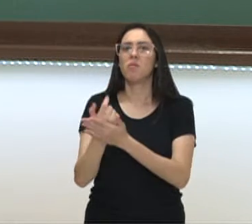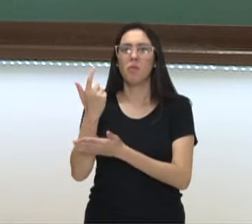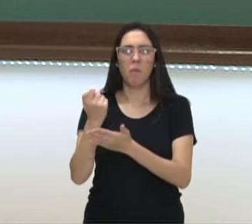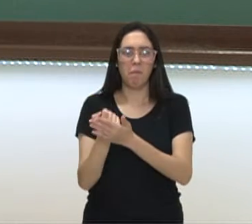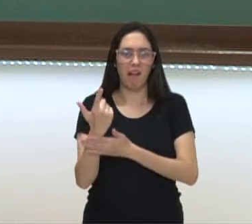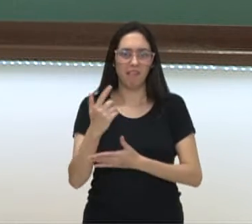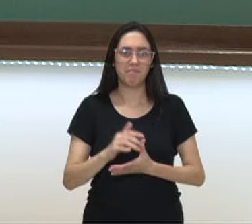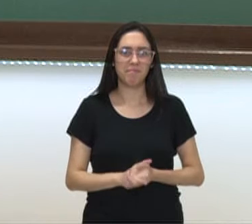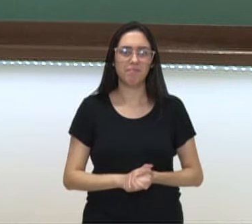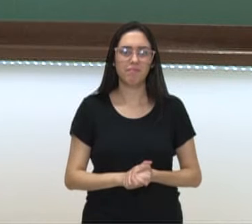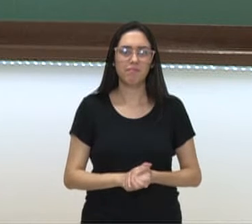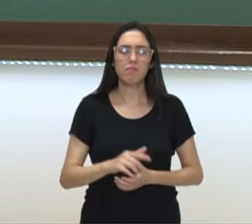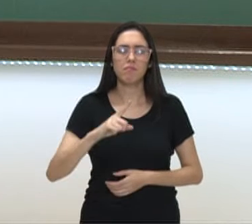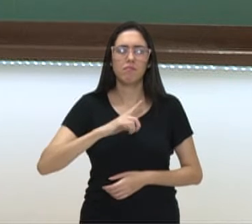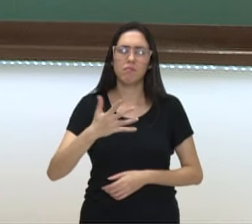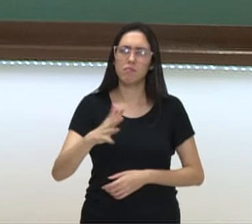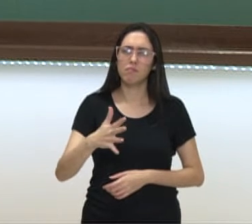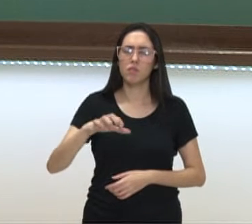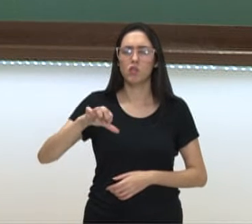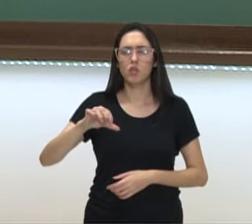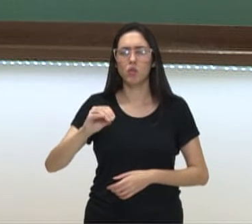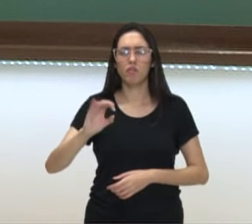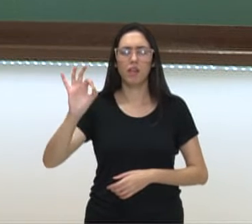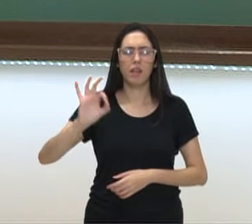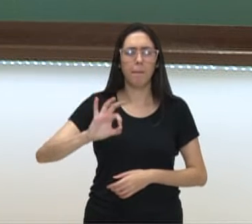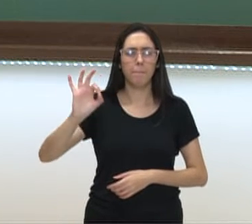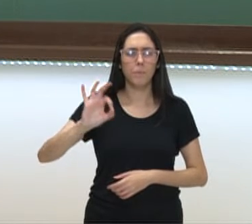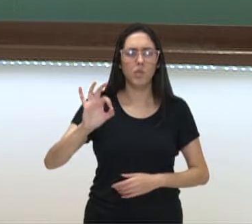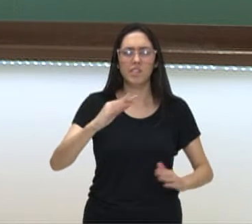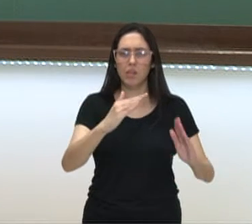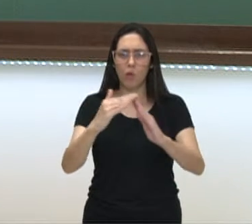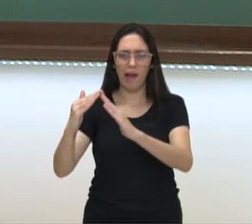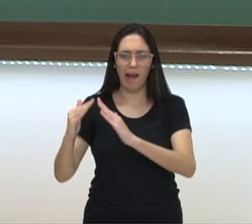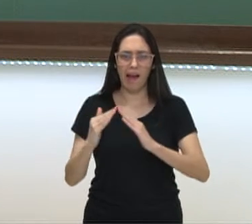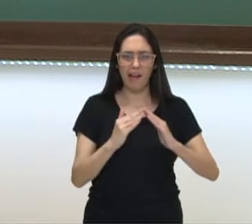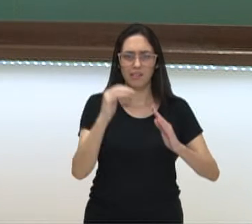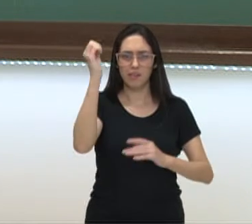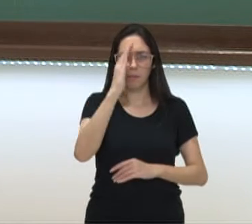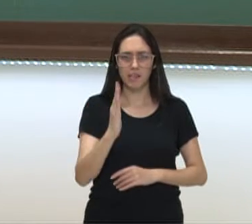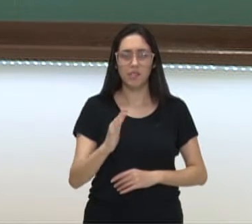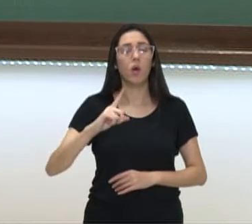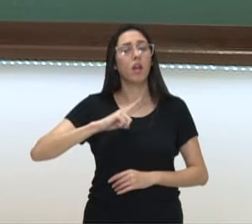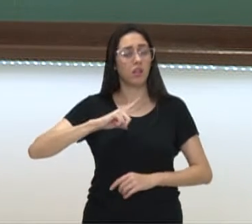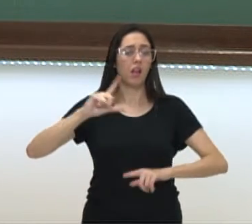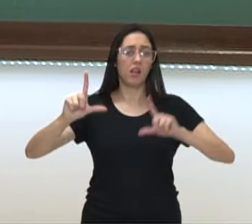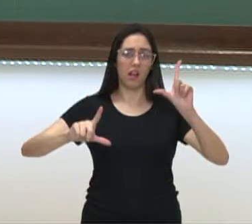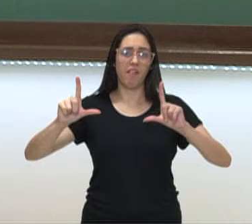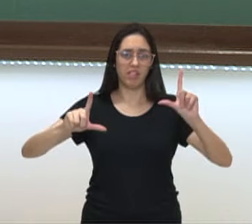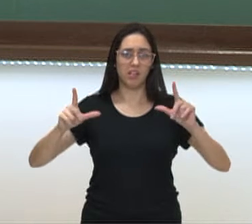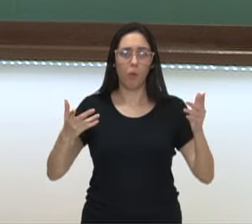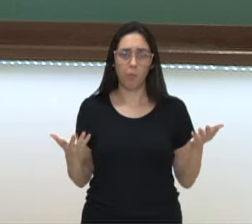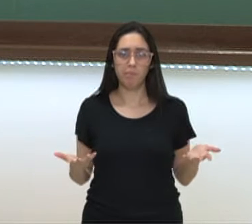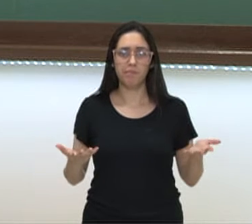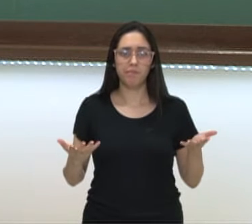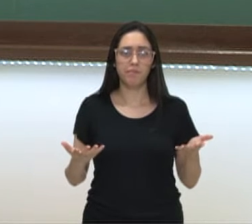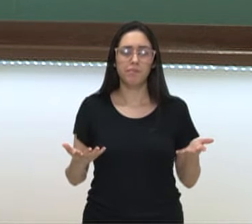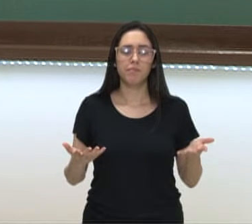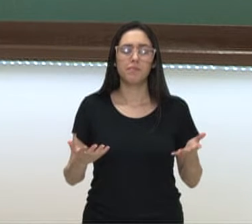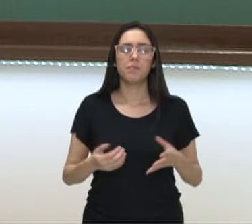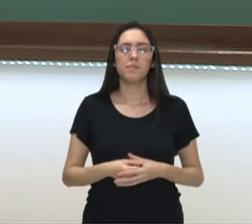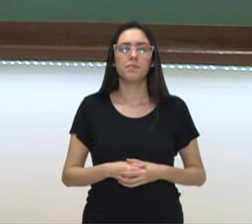que atualmente cerca de 90% dos domicílios brasileiros dispõem de um aparelho de televisão. Então sabe-se